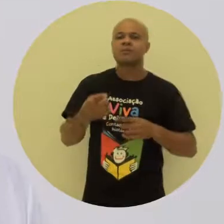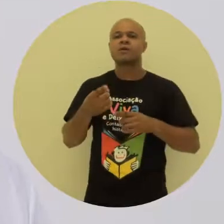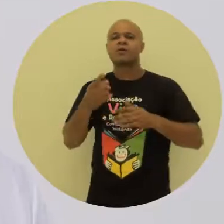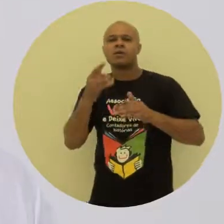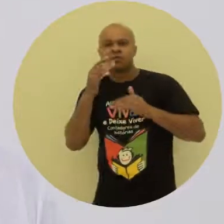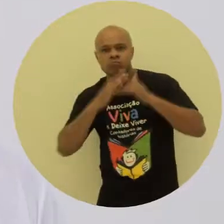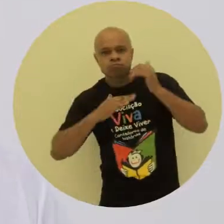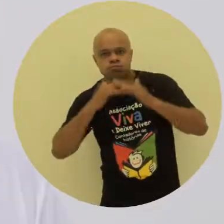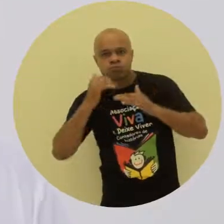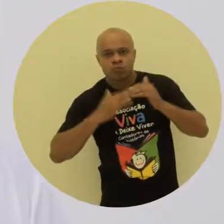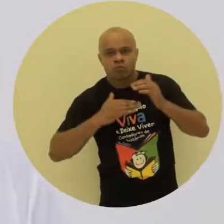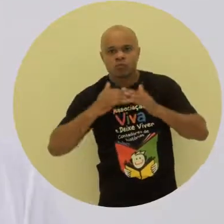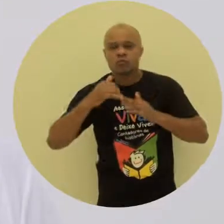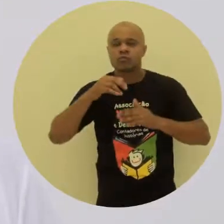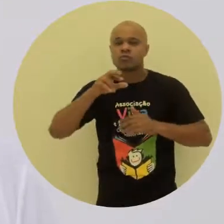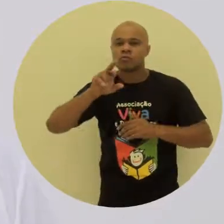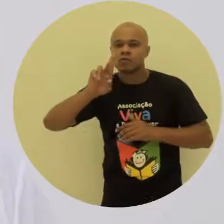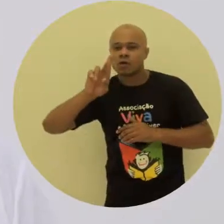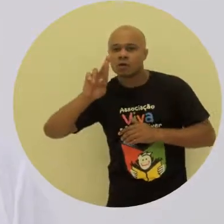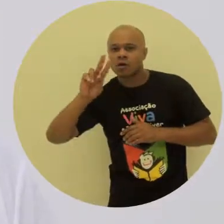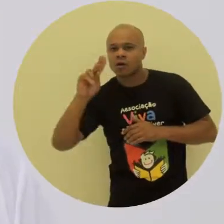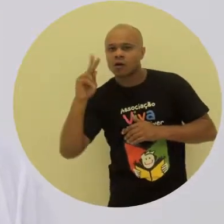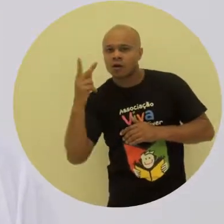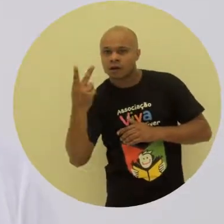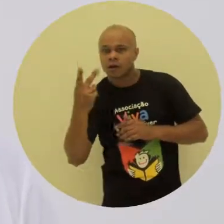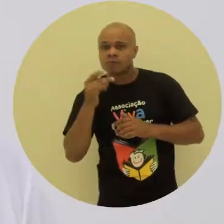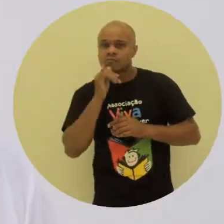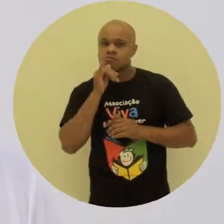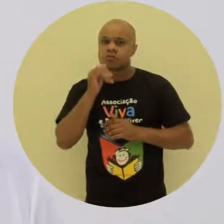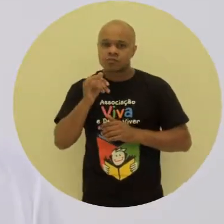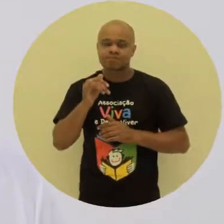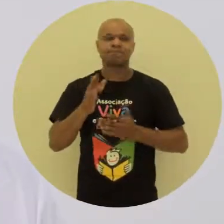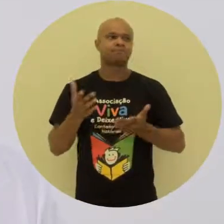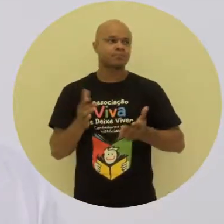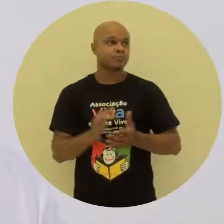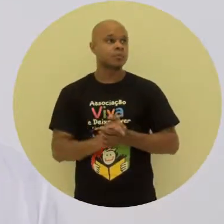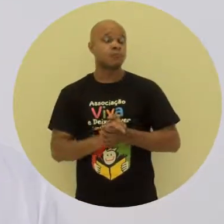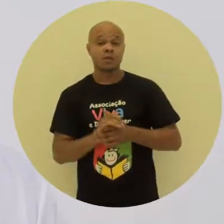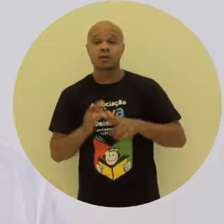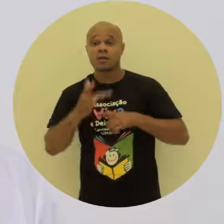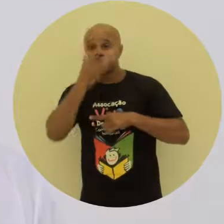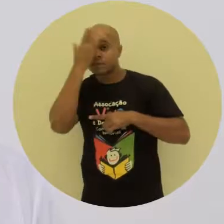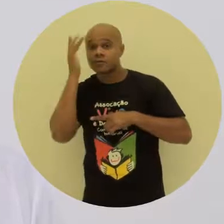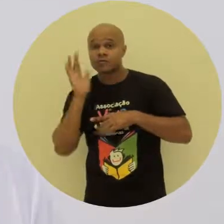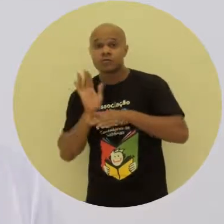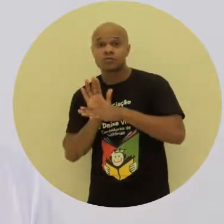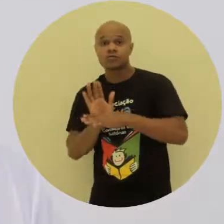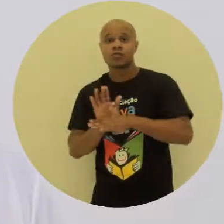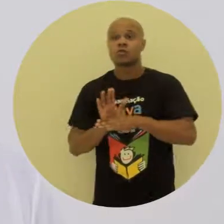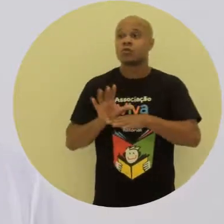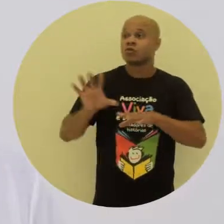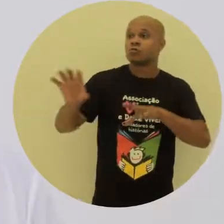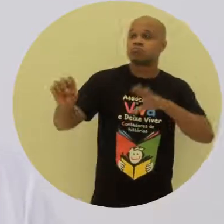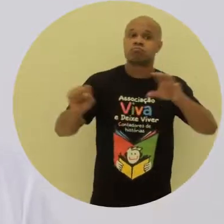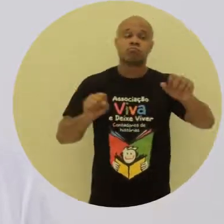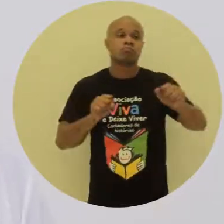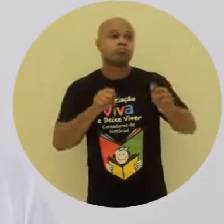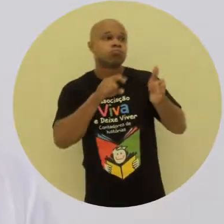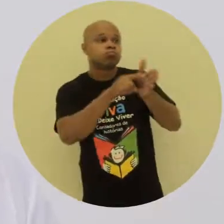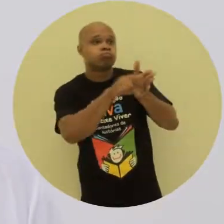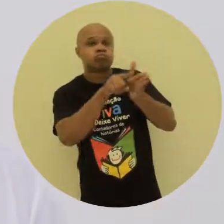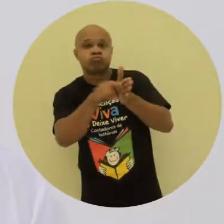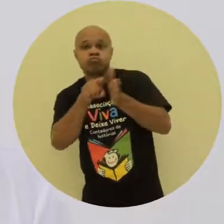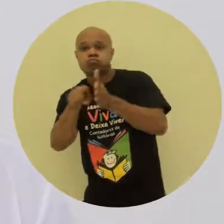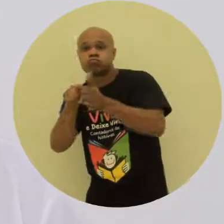na área de desenvolvimento humano. Tem pessoas também que têm nos ajudado no propósito da captação de recursos,